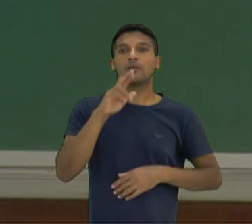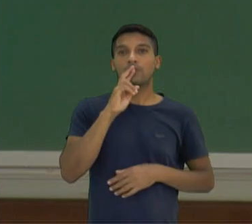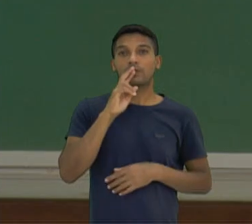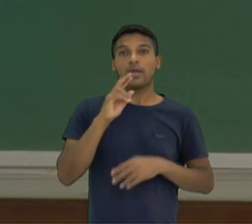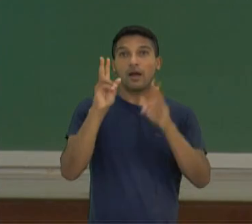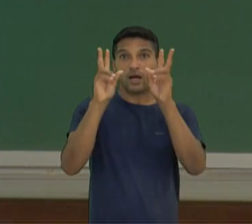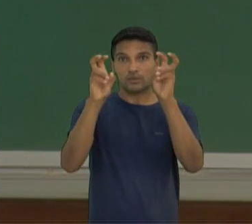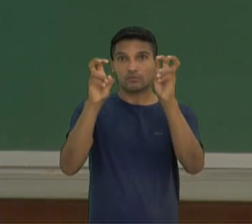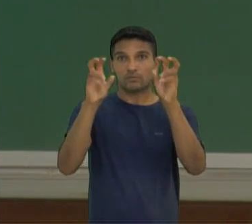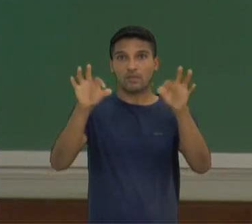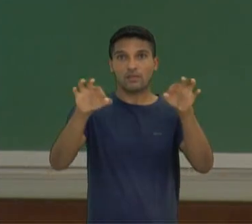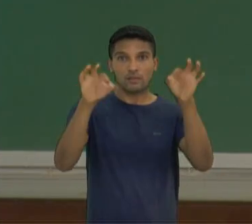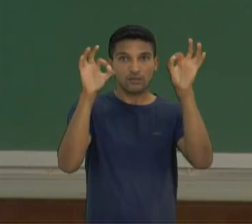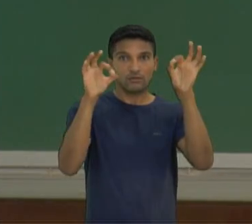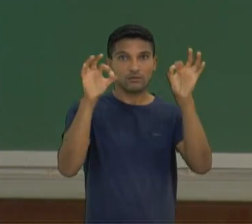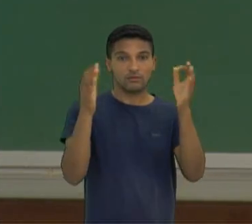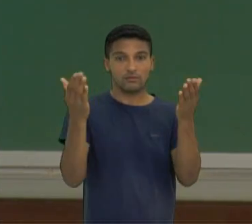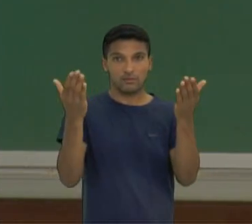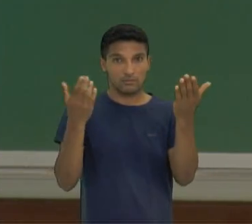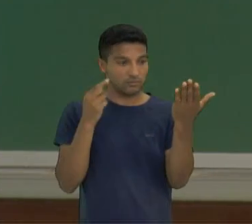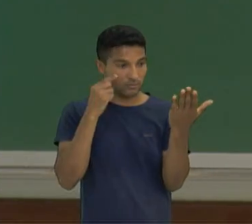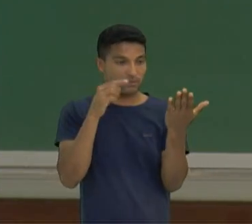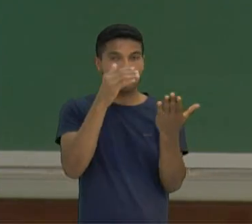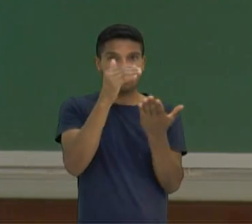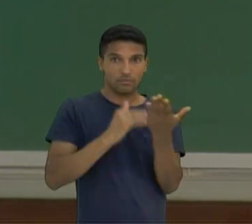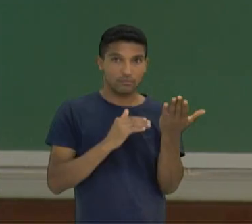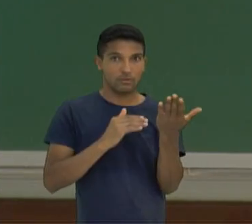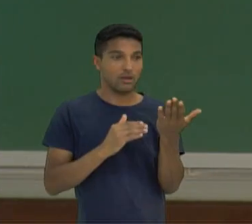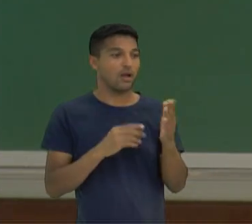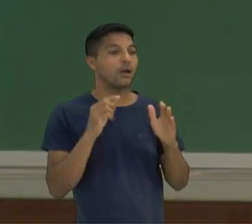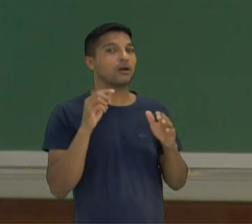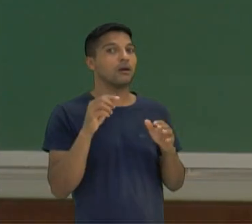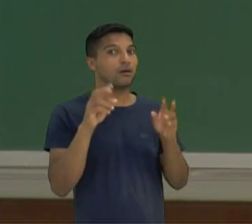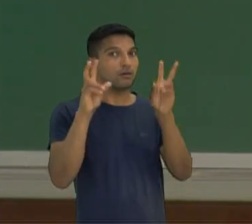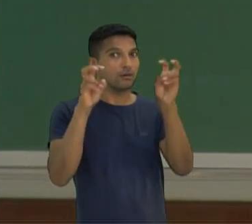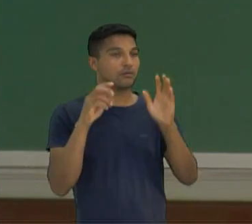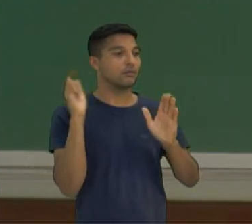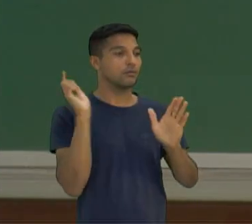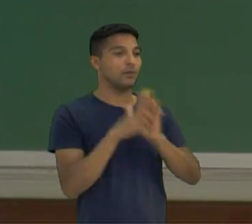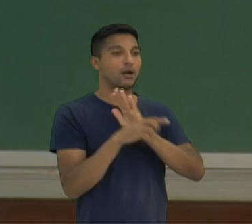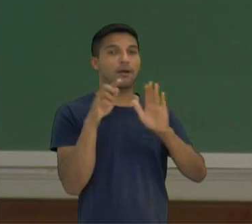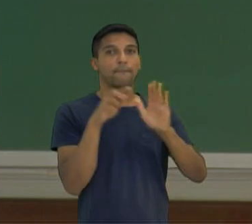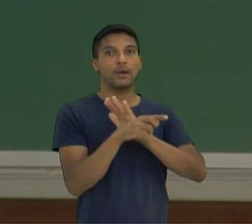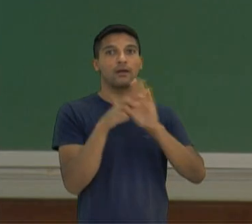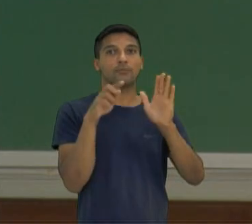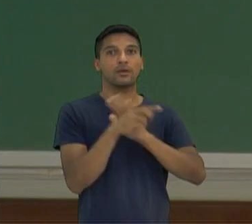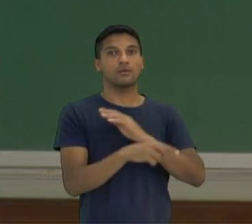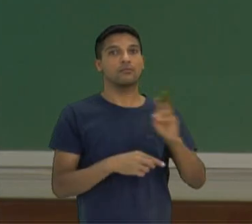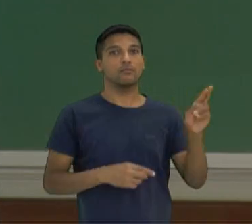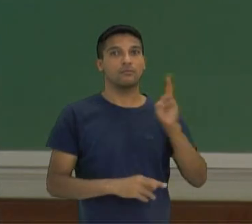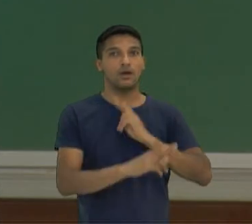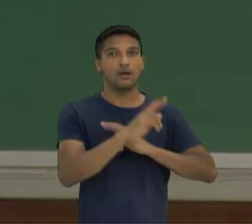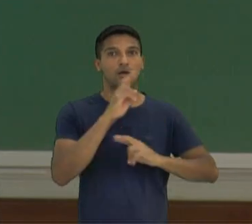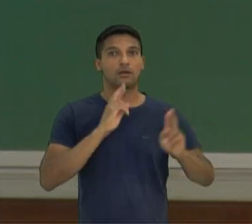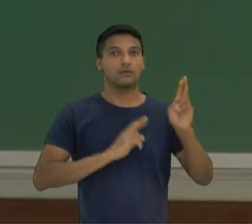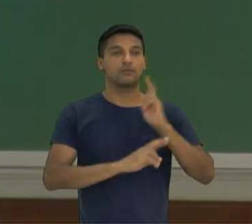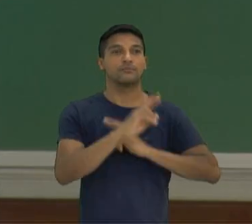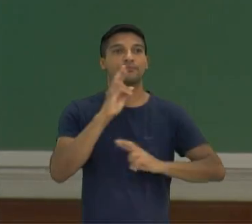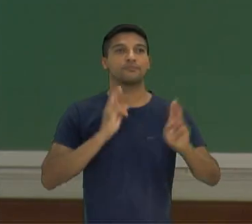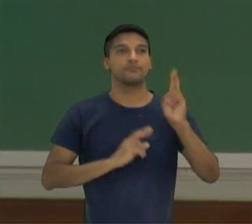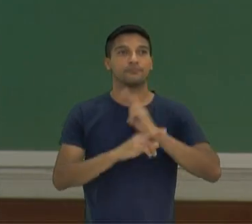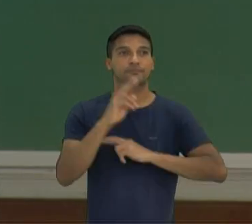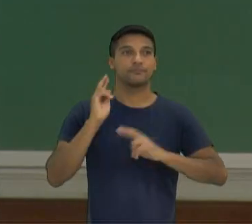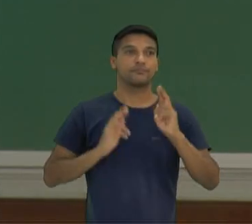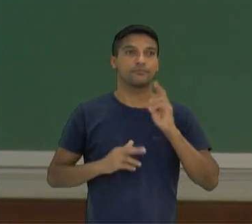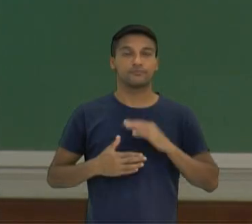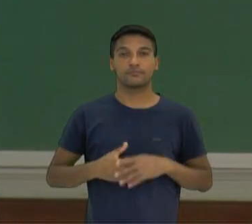assunto e é esclarecido esse mesmo assunto. Agora vamos à nossa entrevista em questão, que estamos estudando